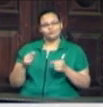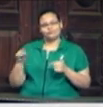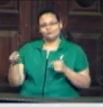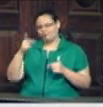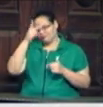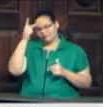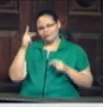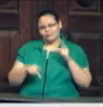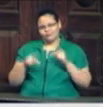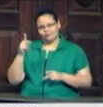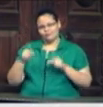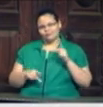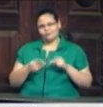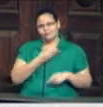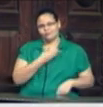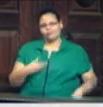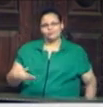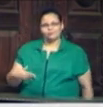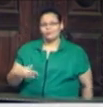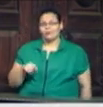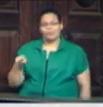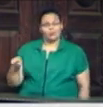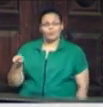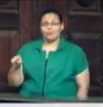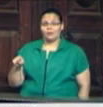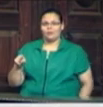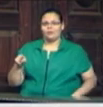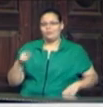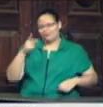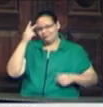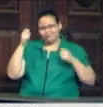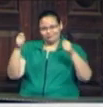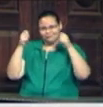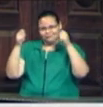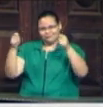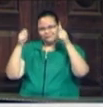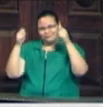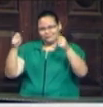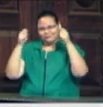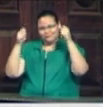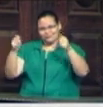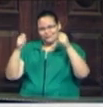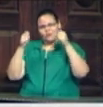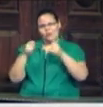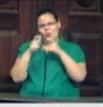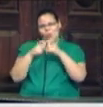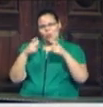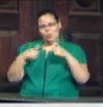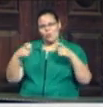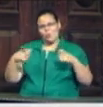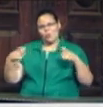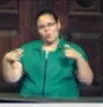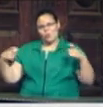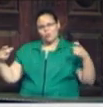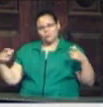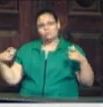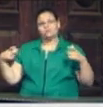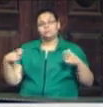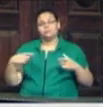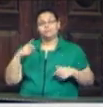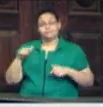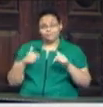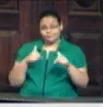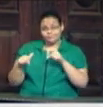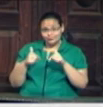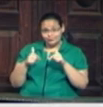públicos. Não contava. A mobilização cada vez crescente.